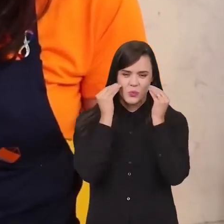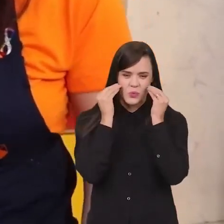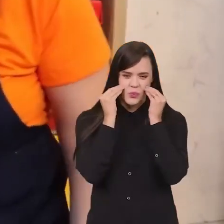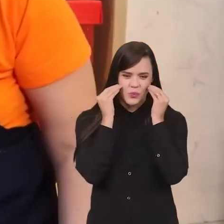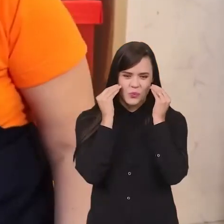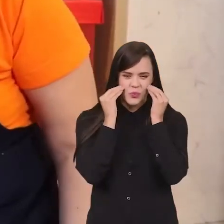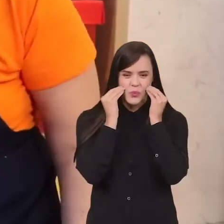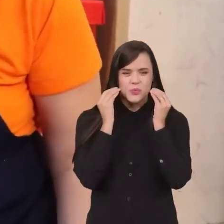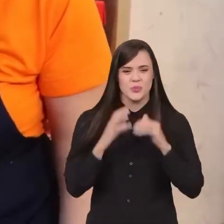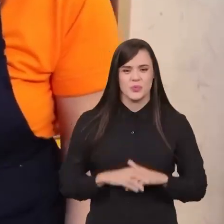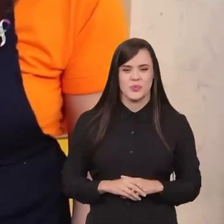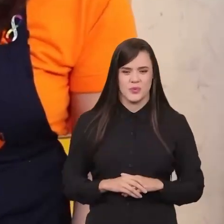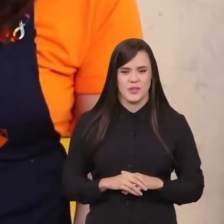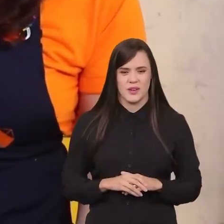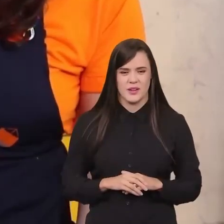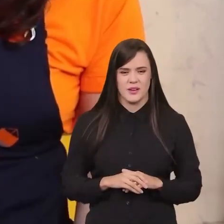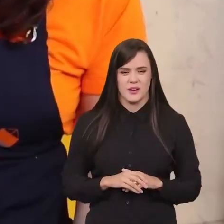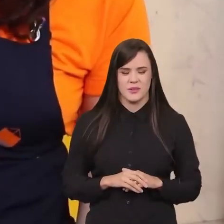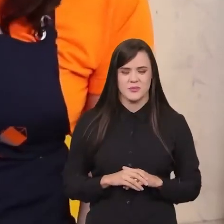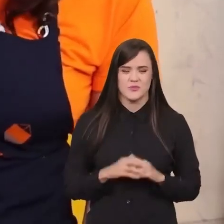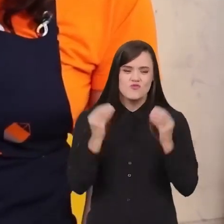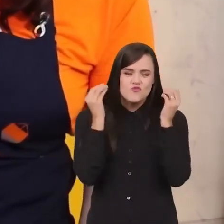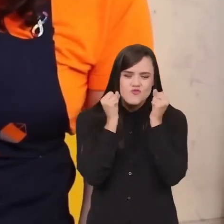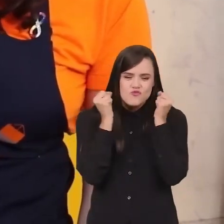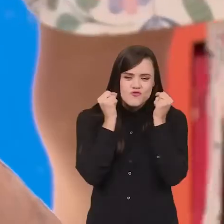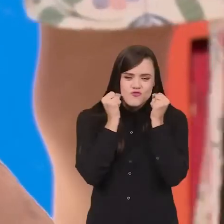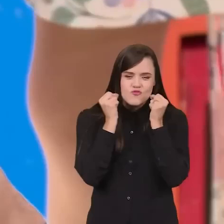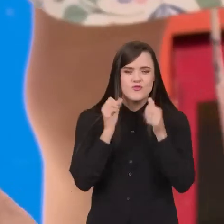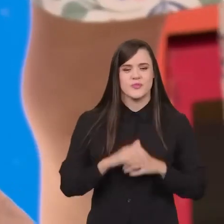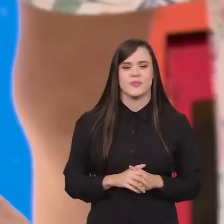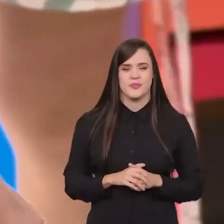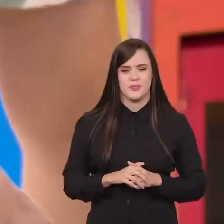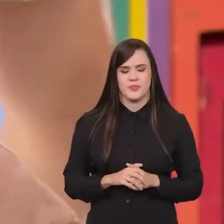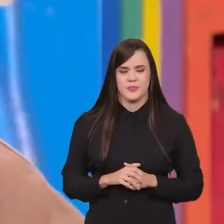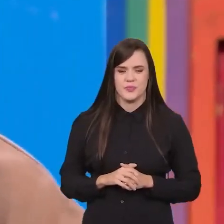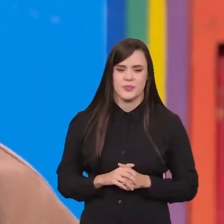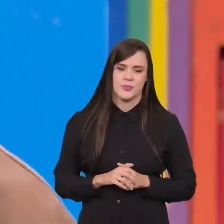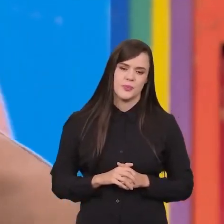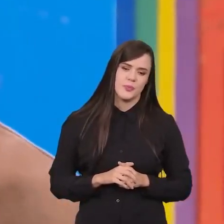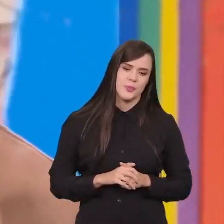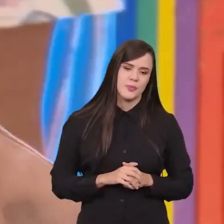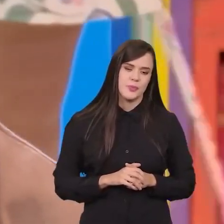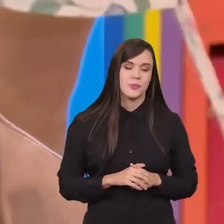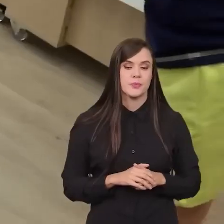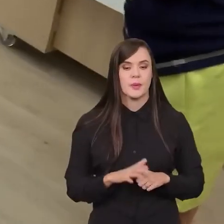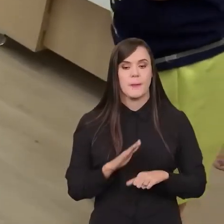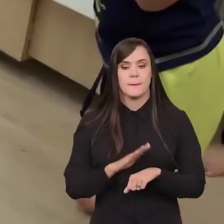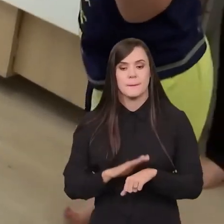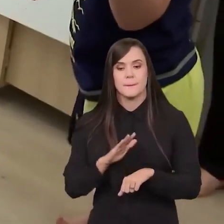Fofolete. Fala pra pessoa. Fofalete. Você que é. E quando você se